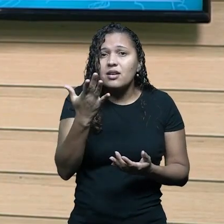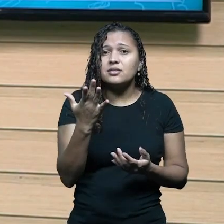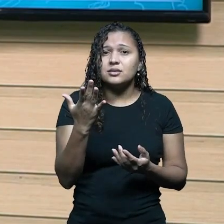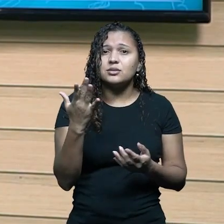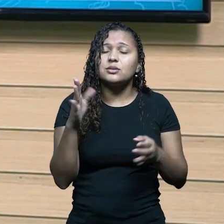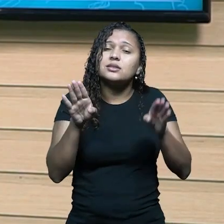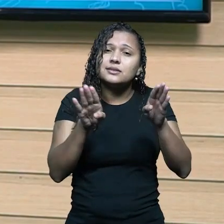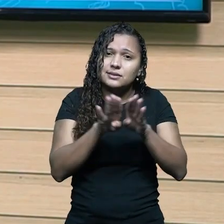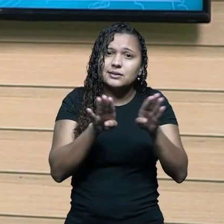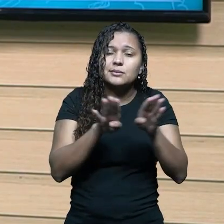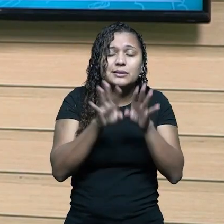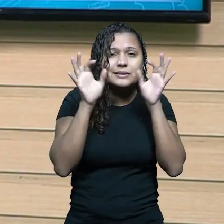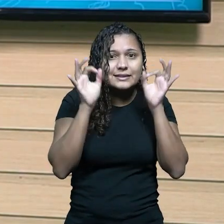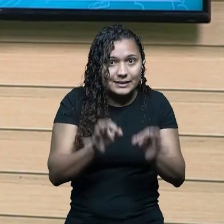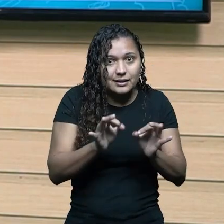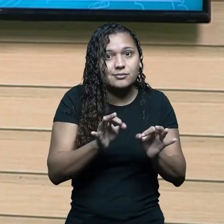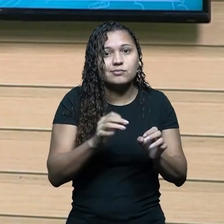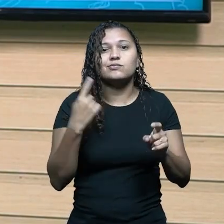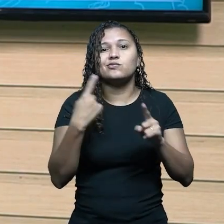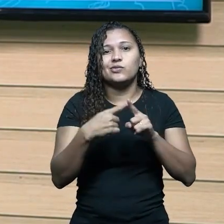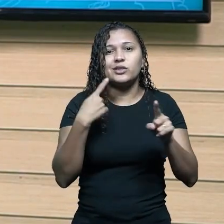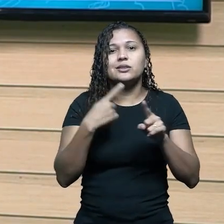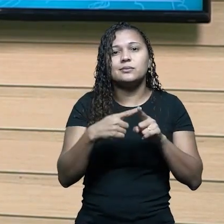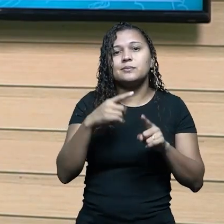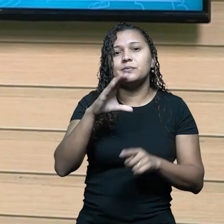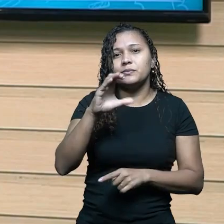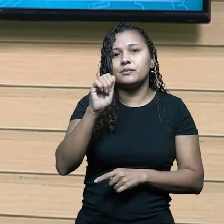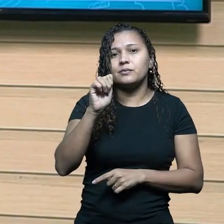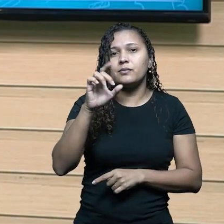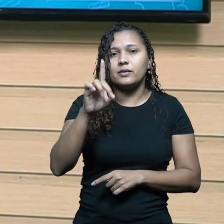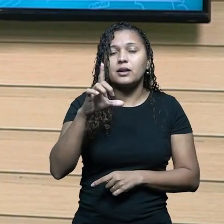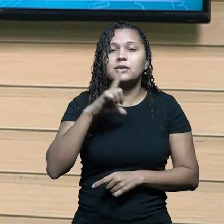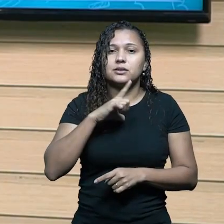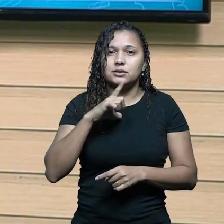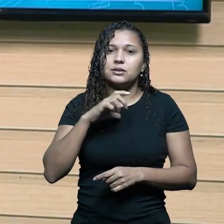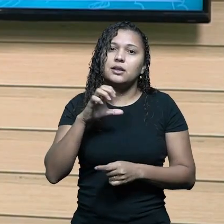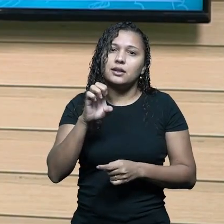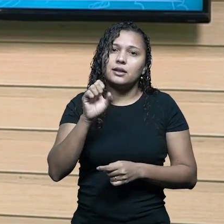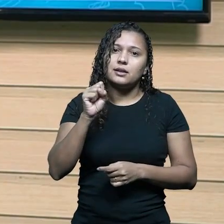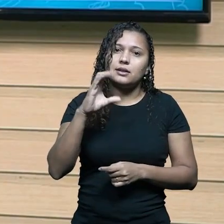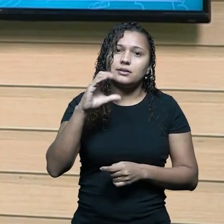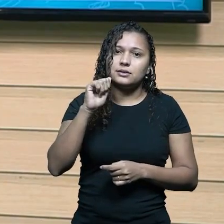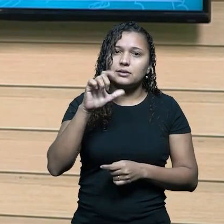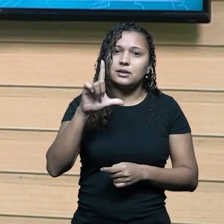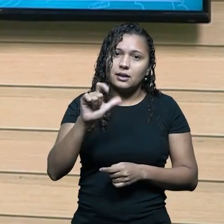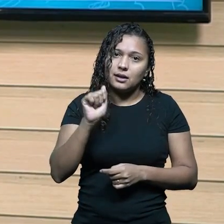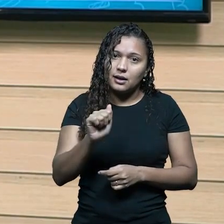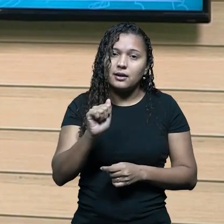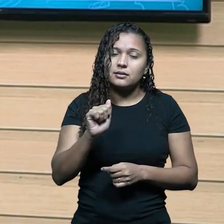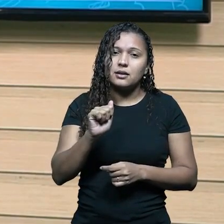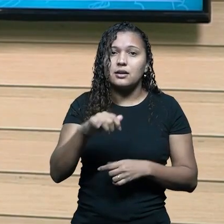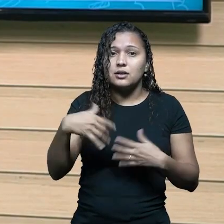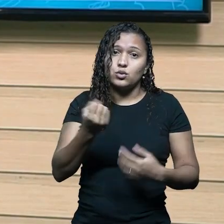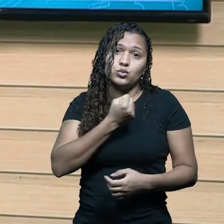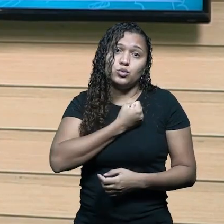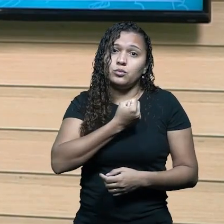prática e mais precisa também. Porque dentro do AutoCAD tem as escalas e as numerações vão